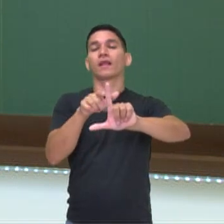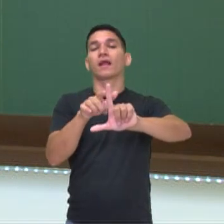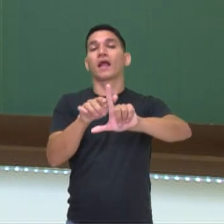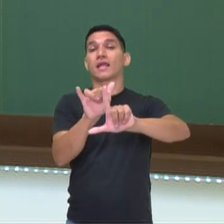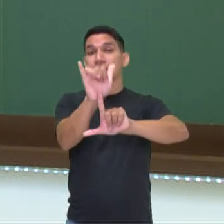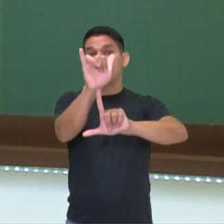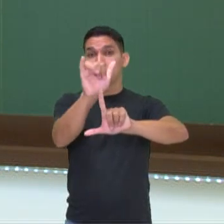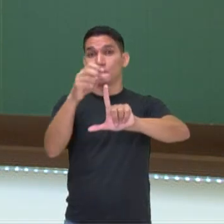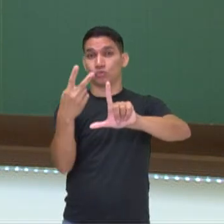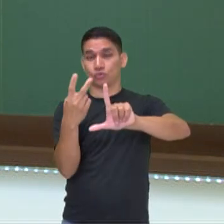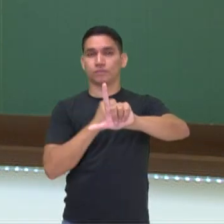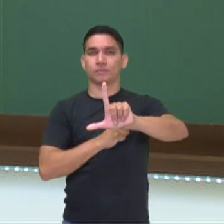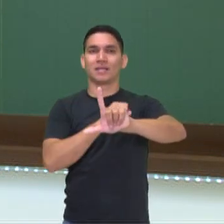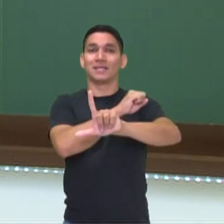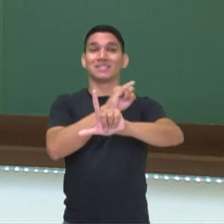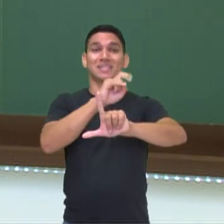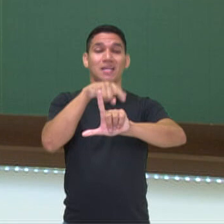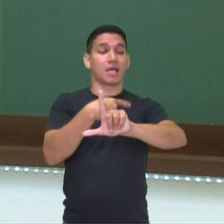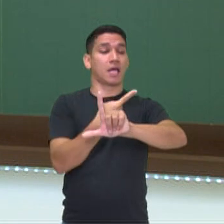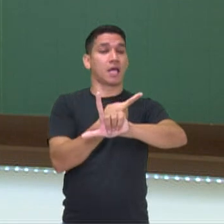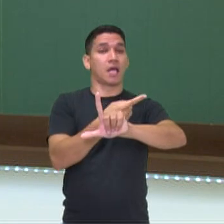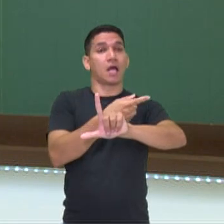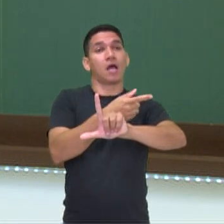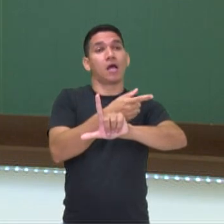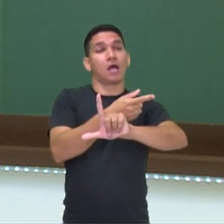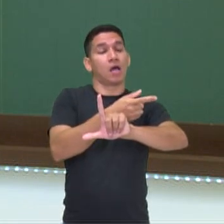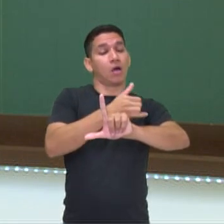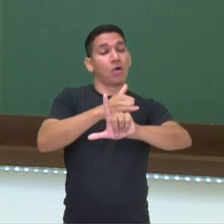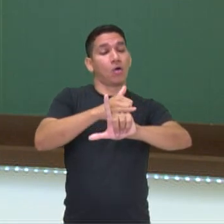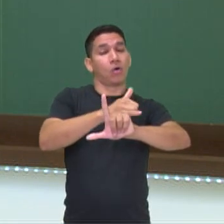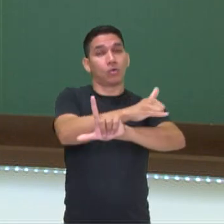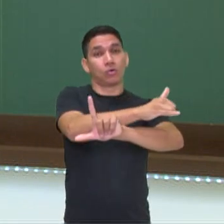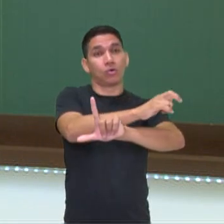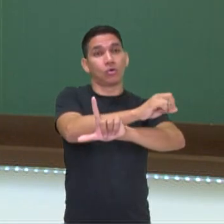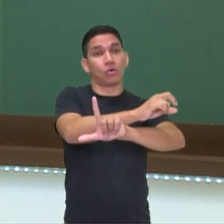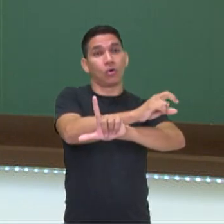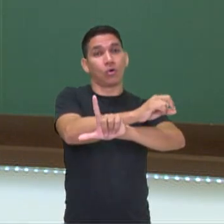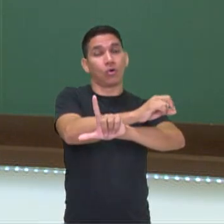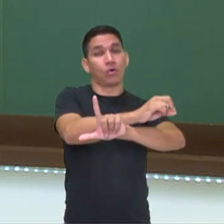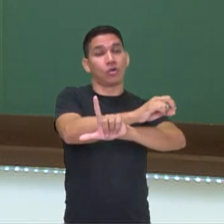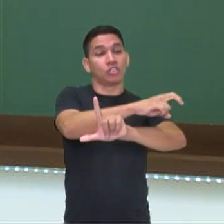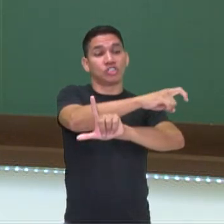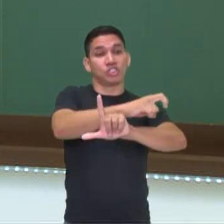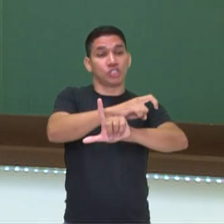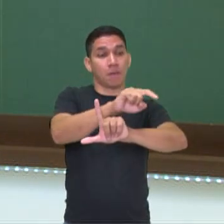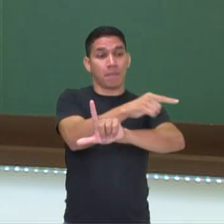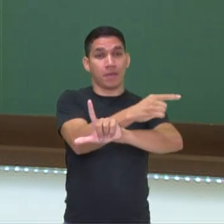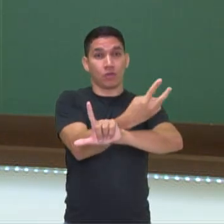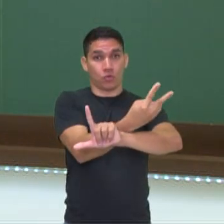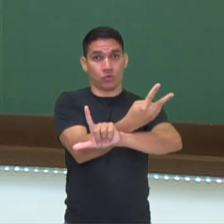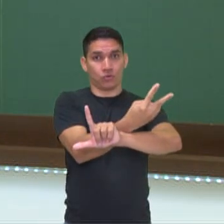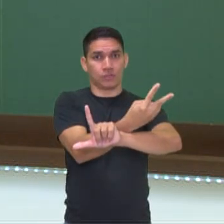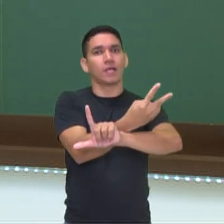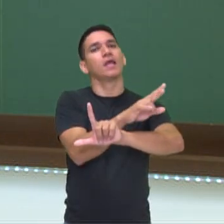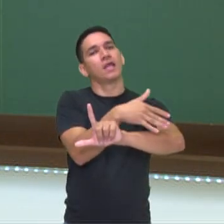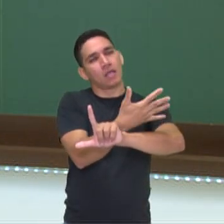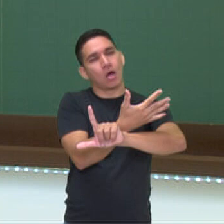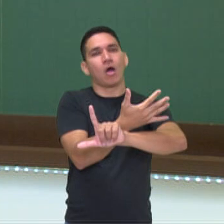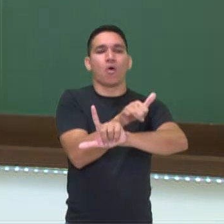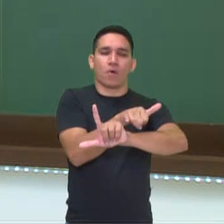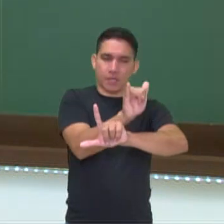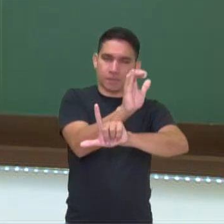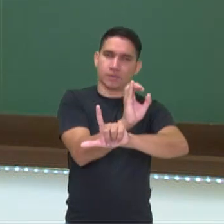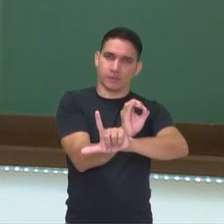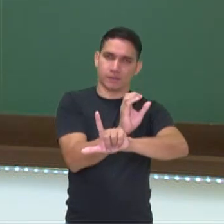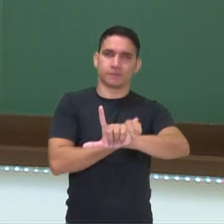quando o x é menos 2, né, 2,5, então o y é 0, tá bom? São as coordenadas aqui no plano.